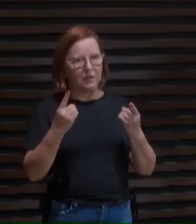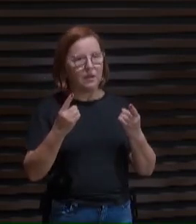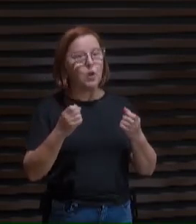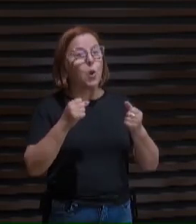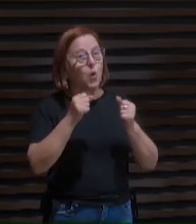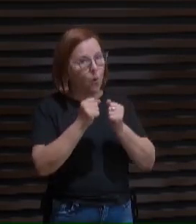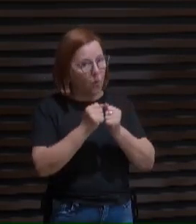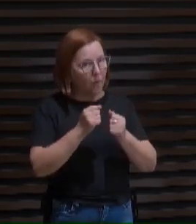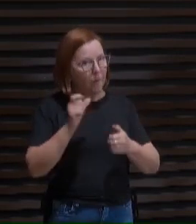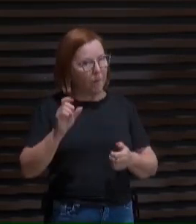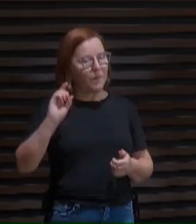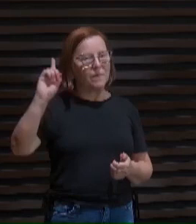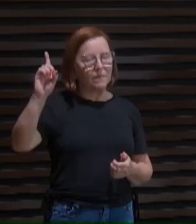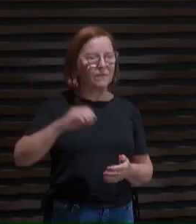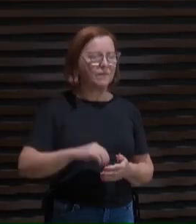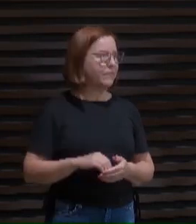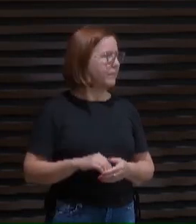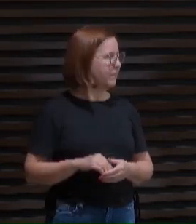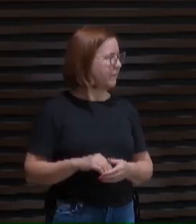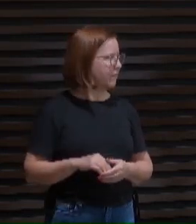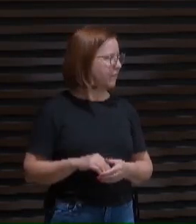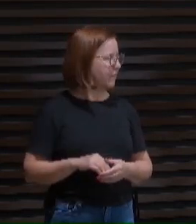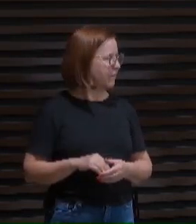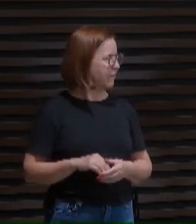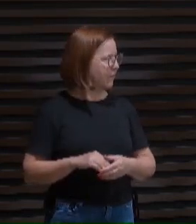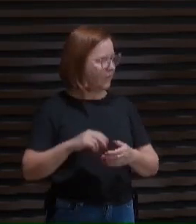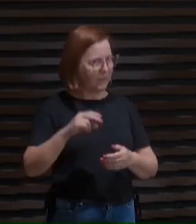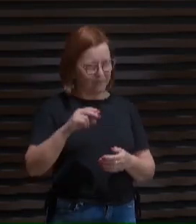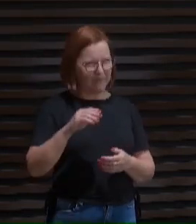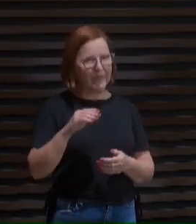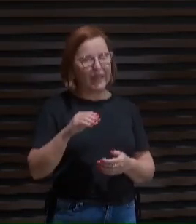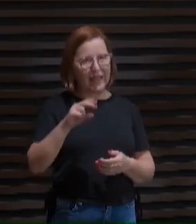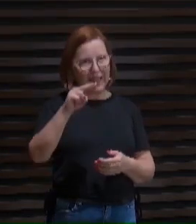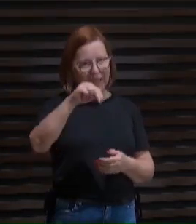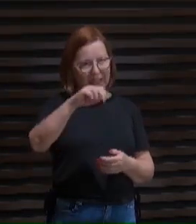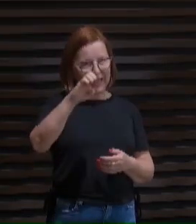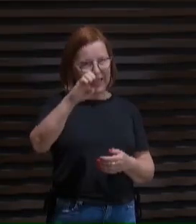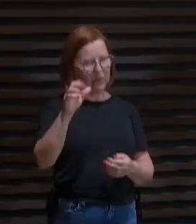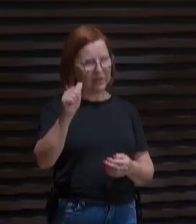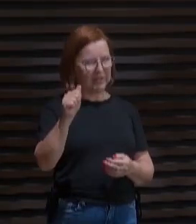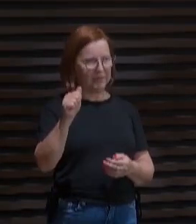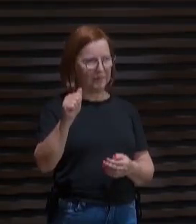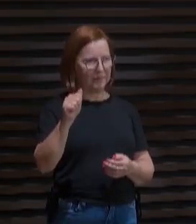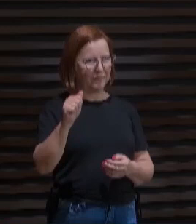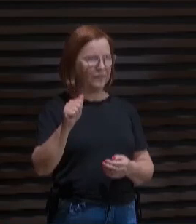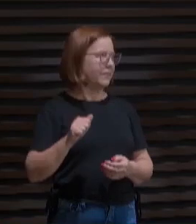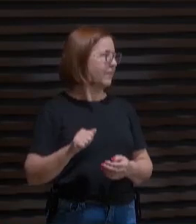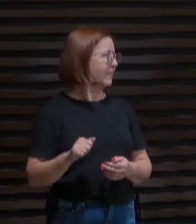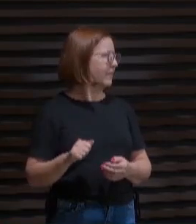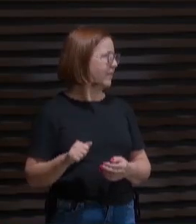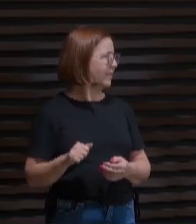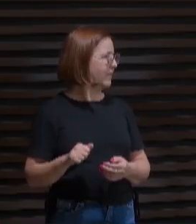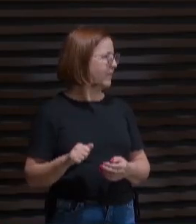uma coisa hoje, né? Conhece? Netflix? Qual a série que você está assistindo? Tem umas que tem